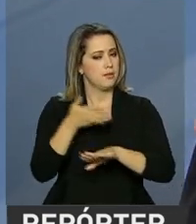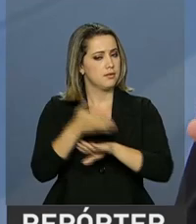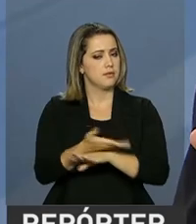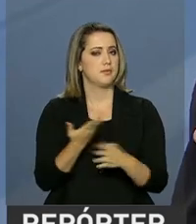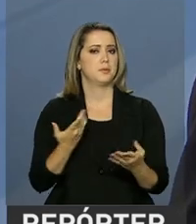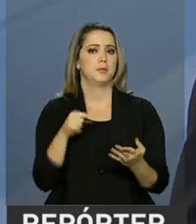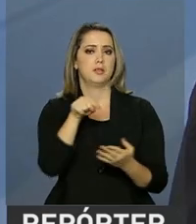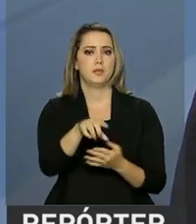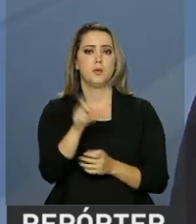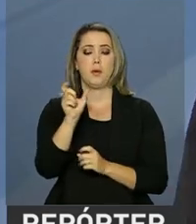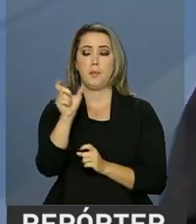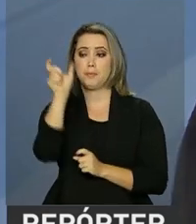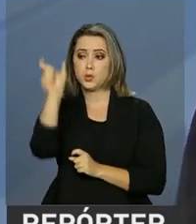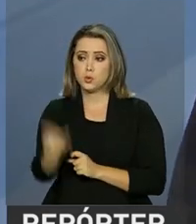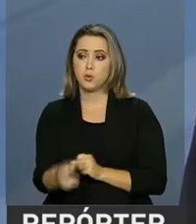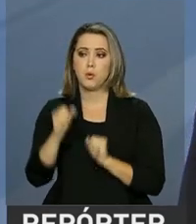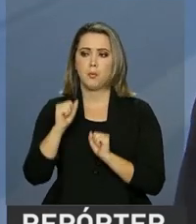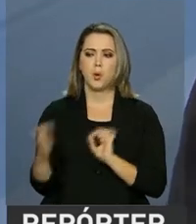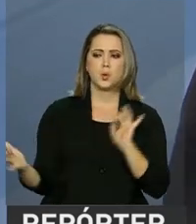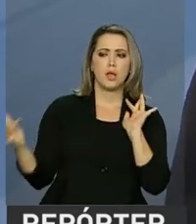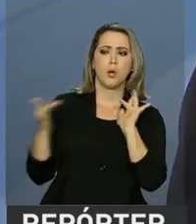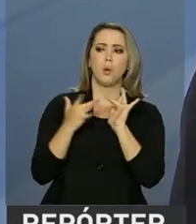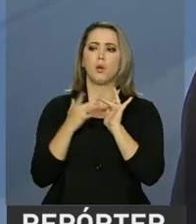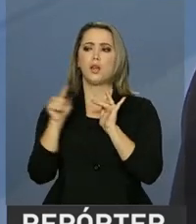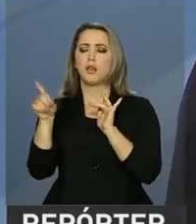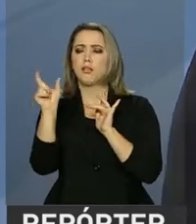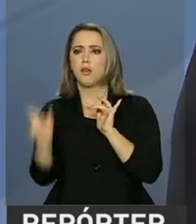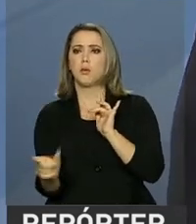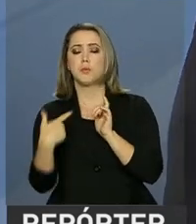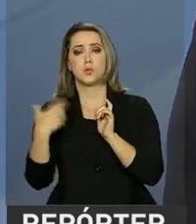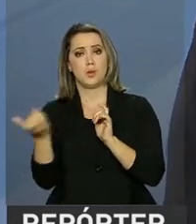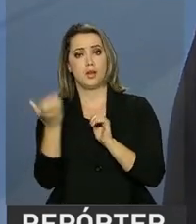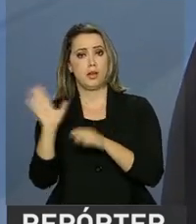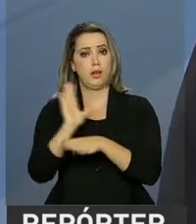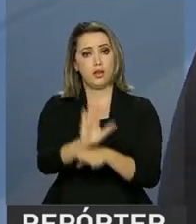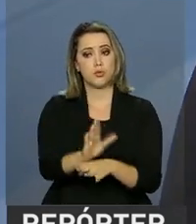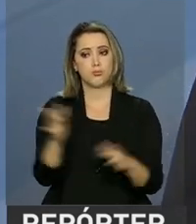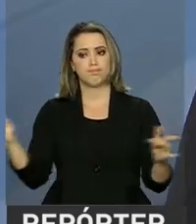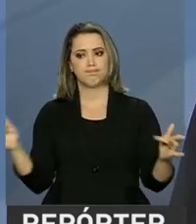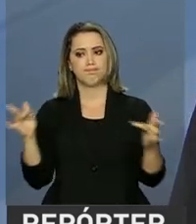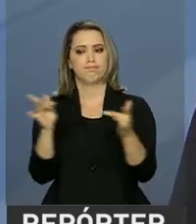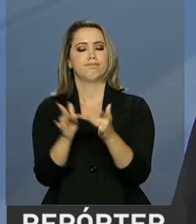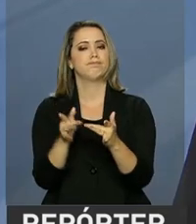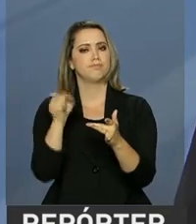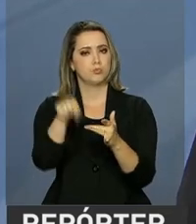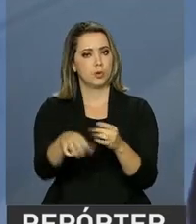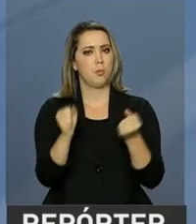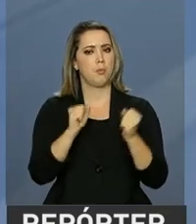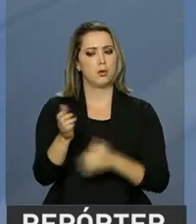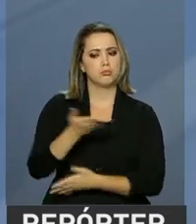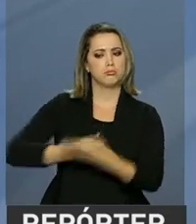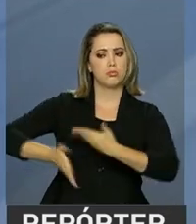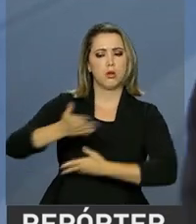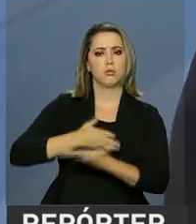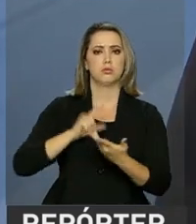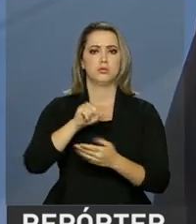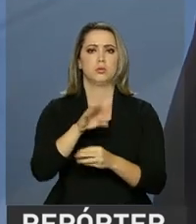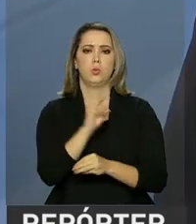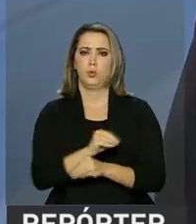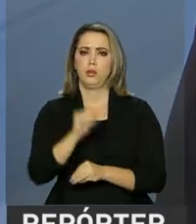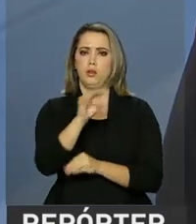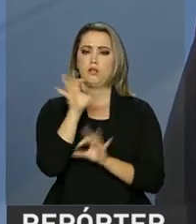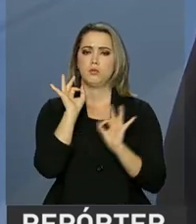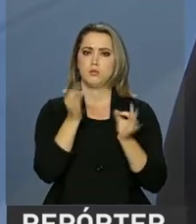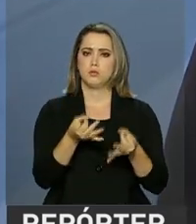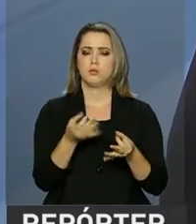permite que o produtor interaja com o padrinho a madrinha e tenha assim a possibil de fazer uma manutenção adequada ou uma